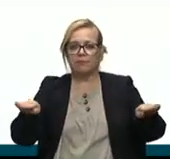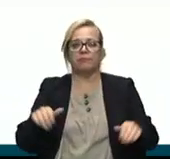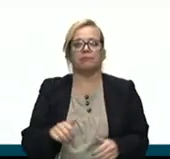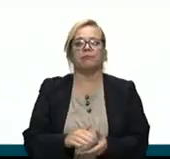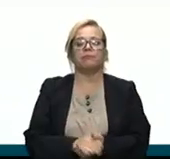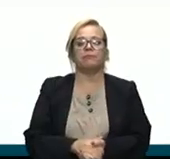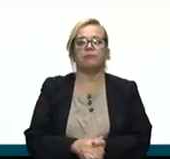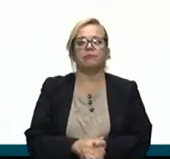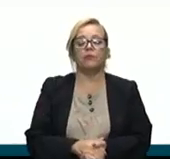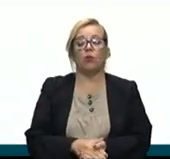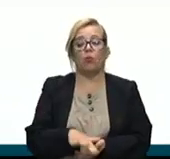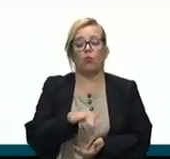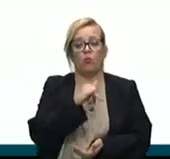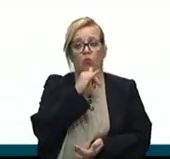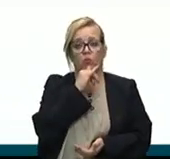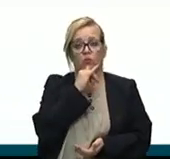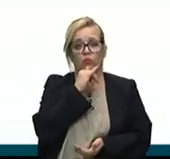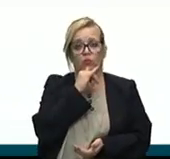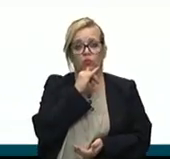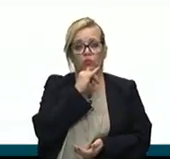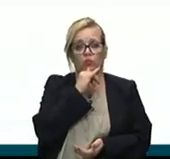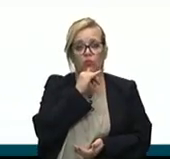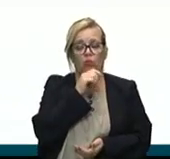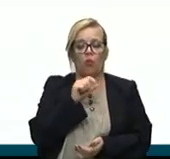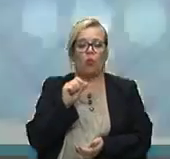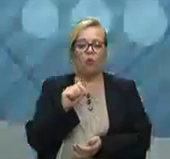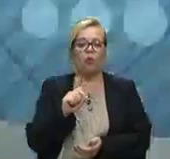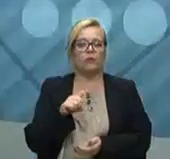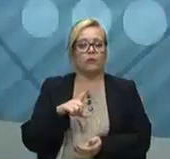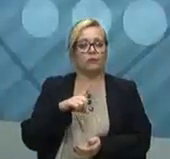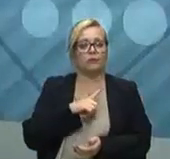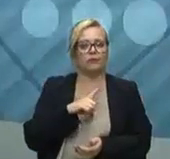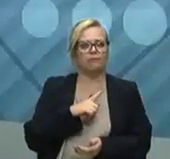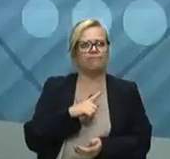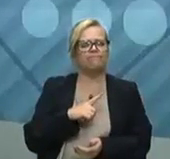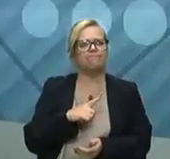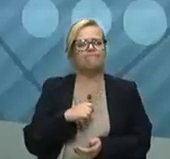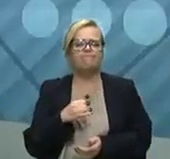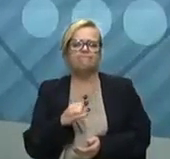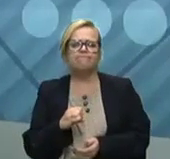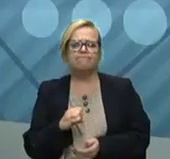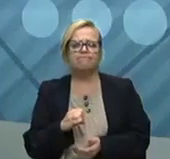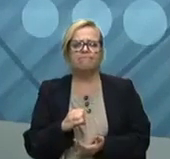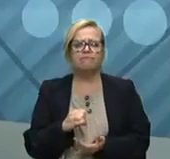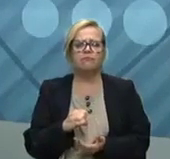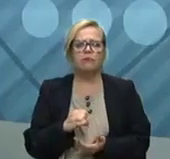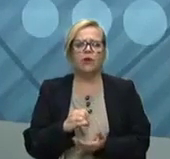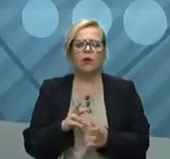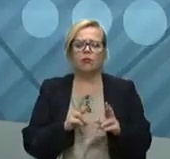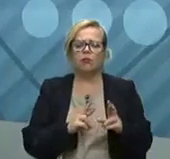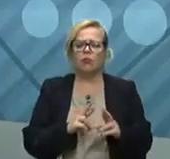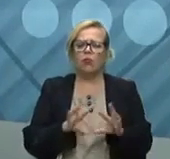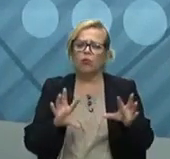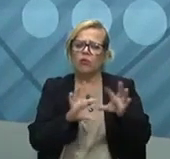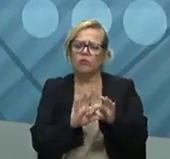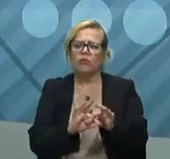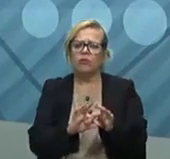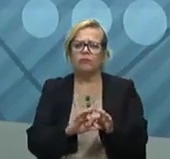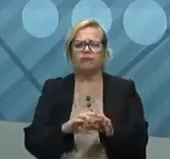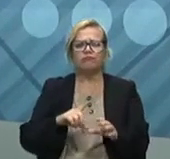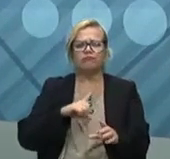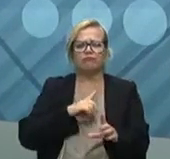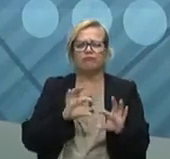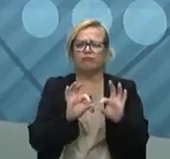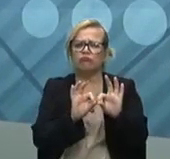Então, por meio do exemplo e da disposição dos pontos no plano cartesiano, será que aquela correlação ela é linear? Será que